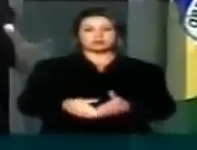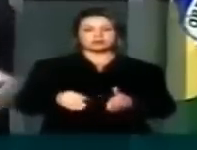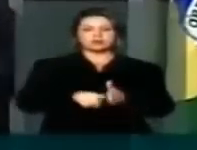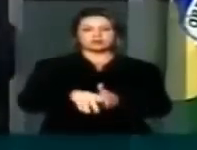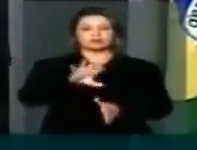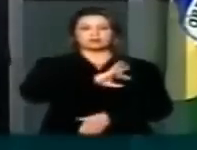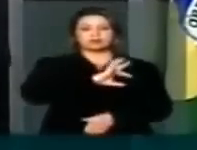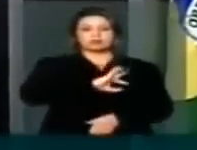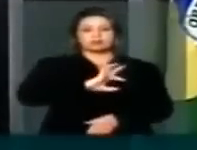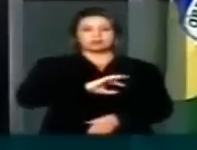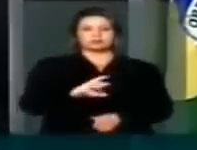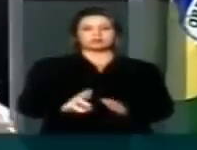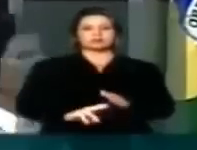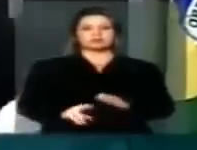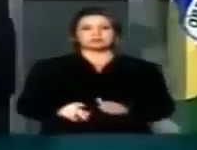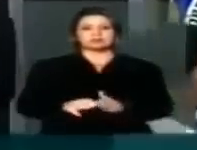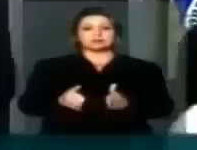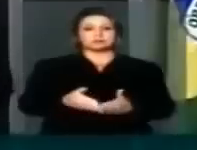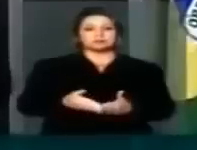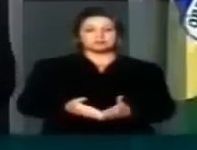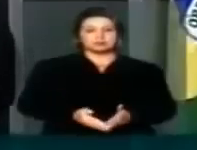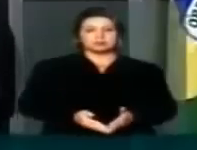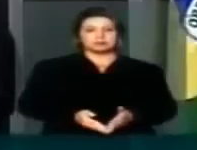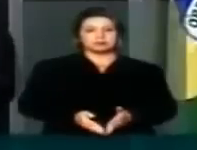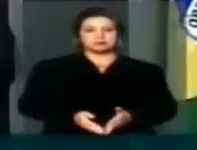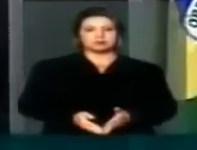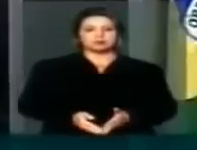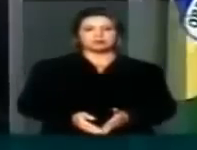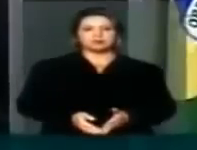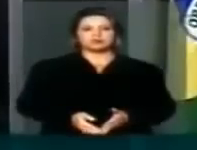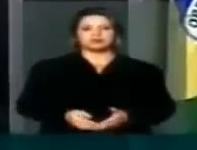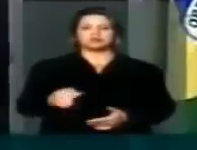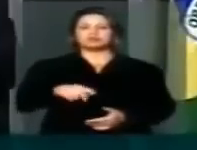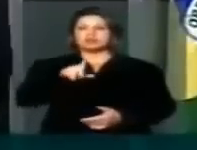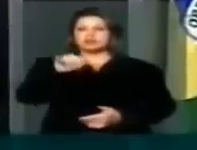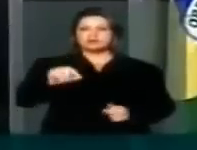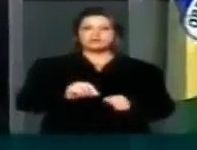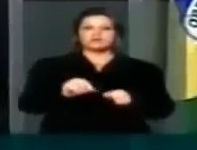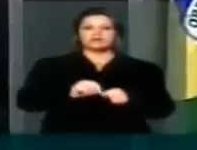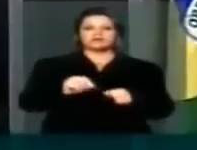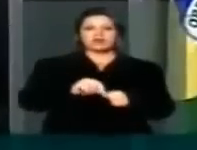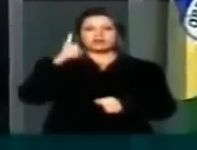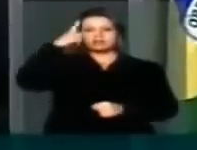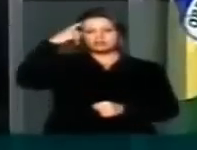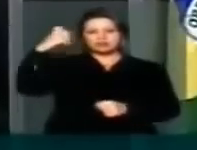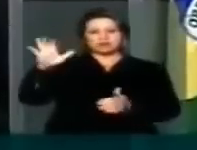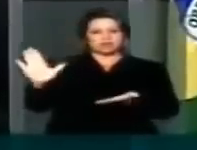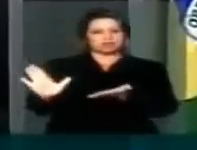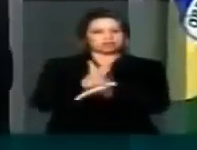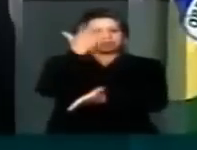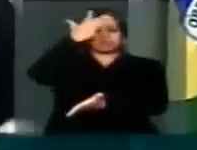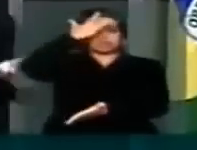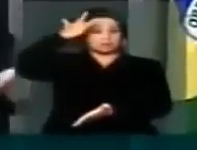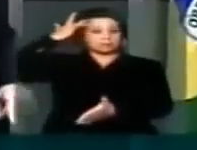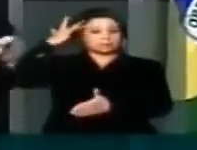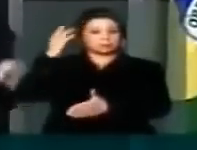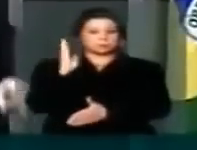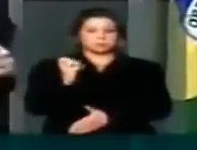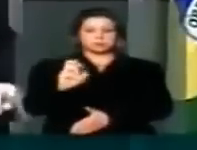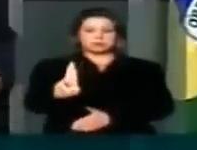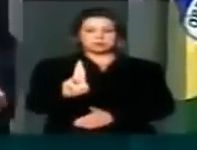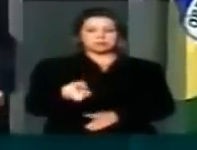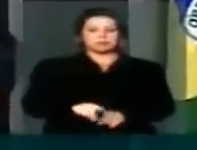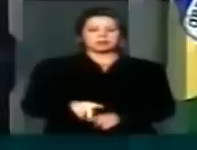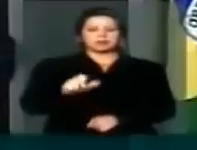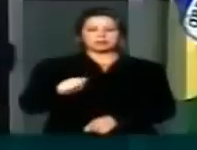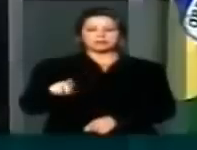à polícia rodoviária pedir para que vá com violência desobstruir as estradas. O que a